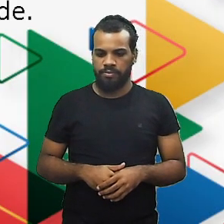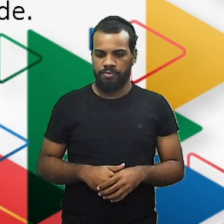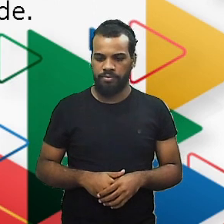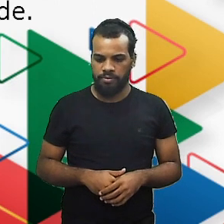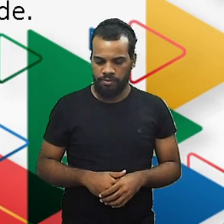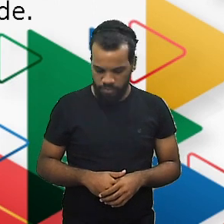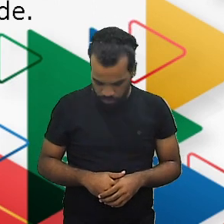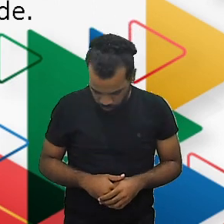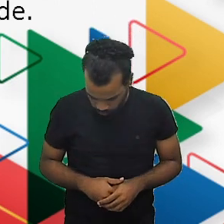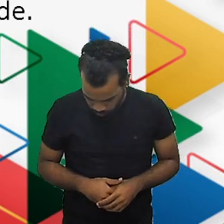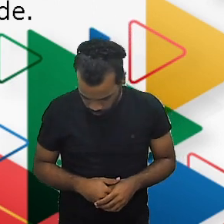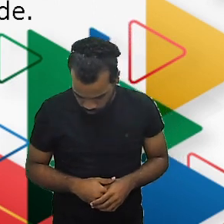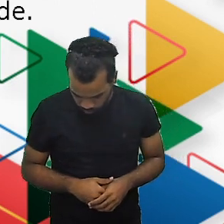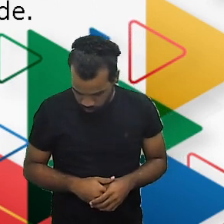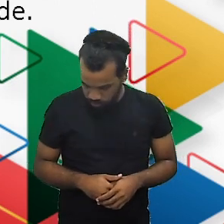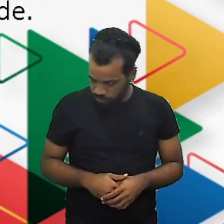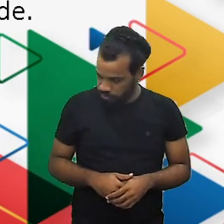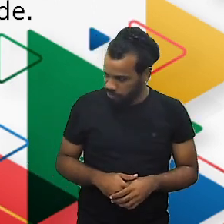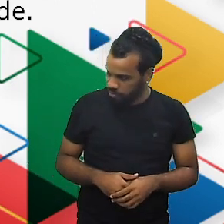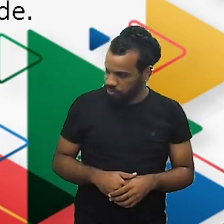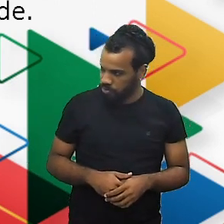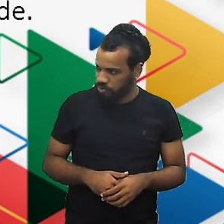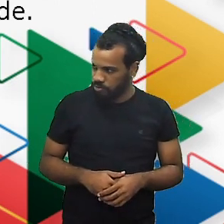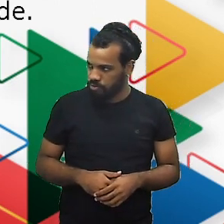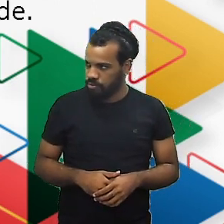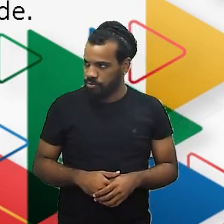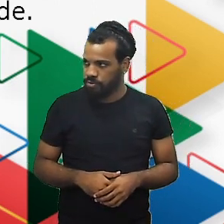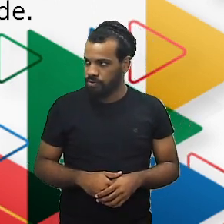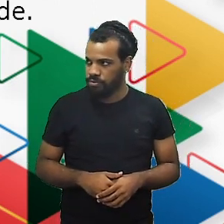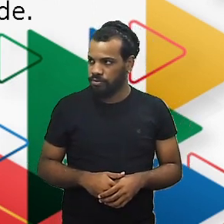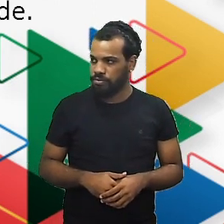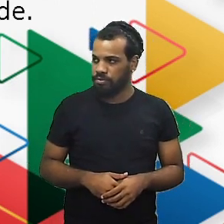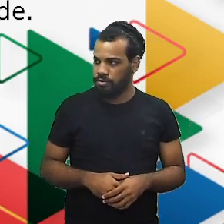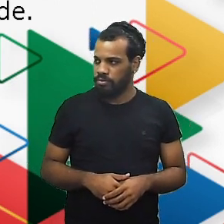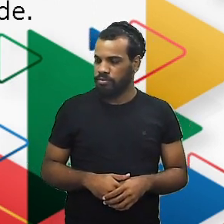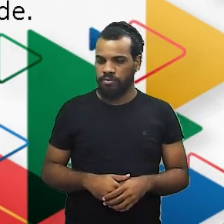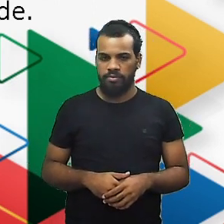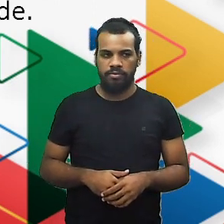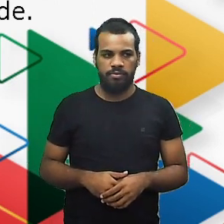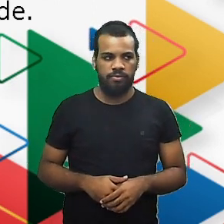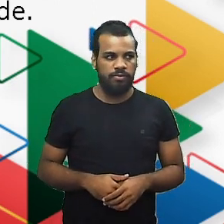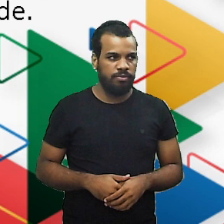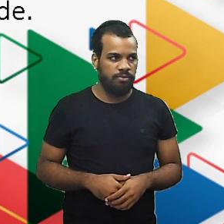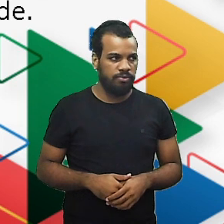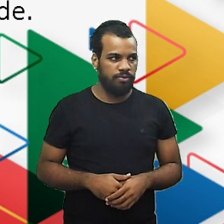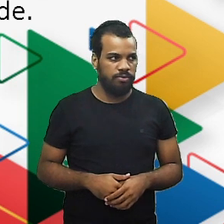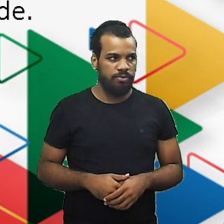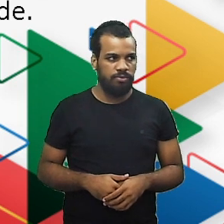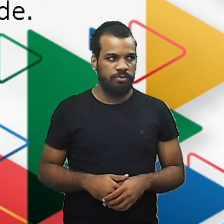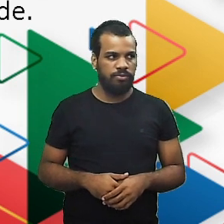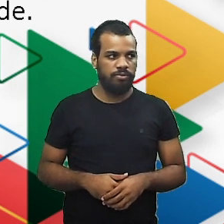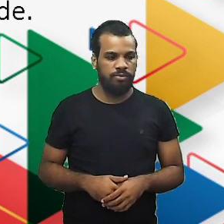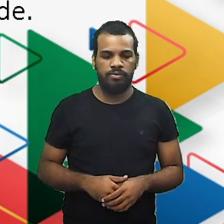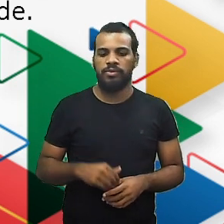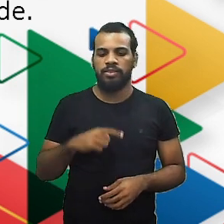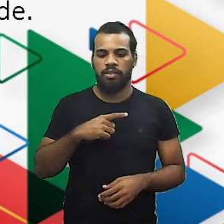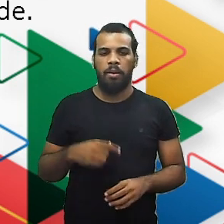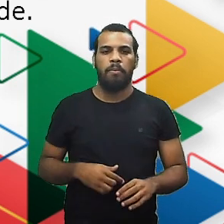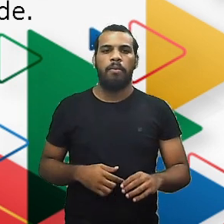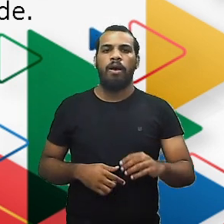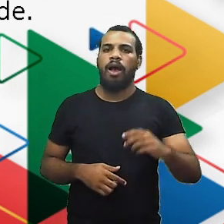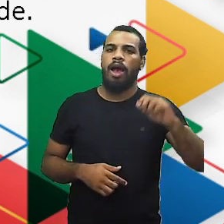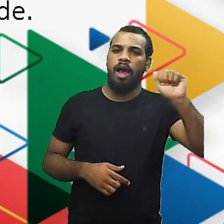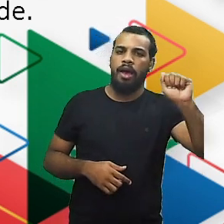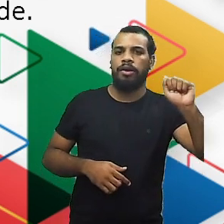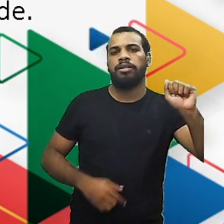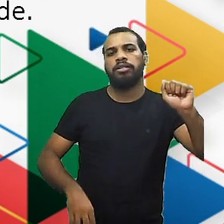Pronto, olha só. Eu tenho aí dois pontos sendo apresentados. Ponto A e ponto B. E tem